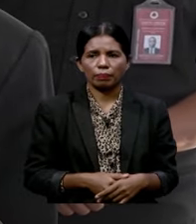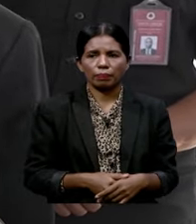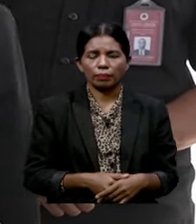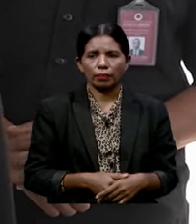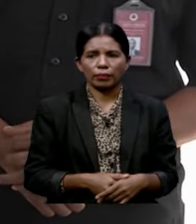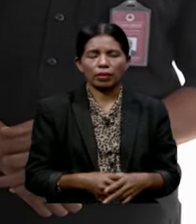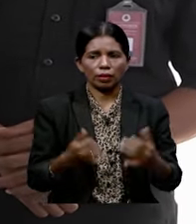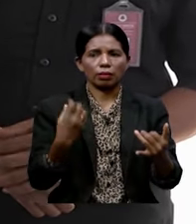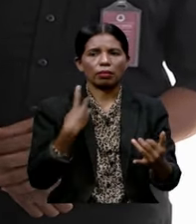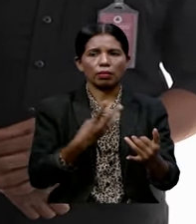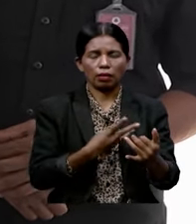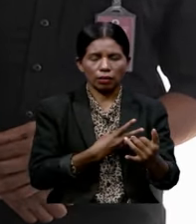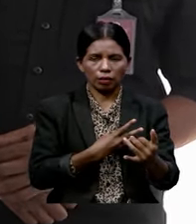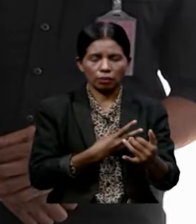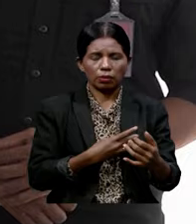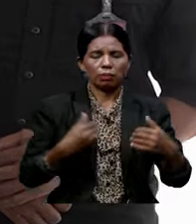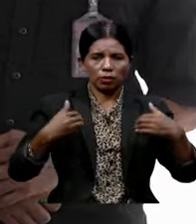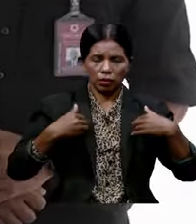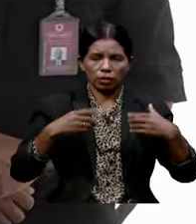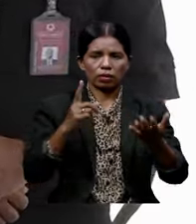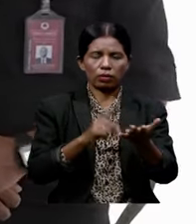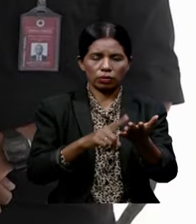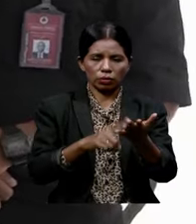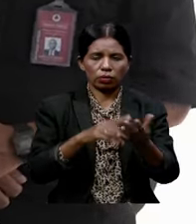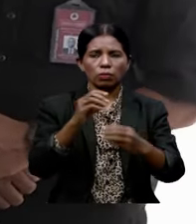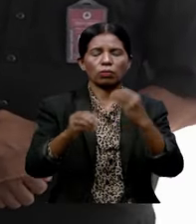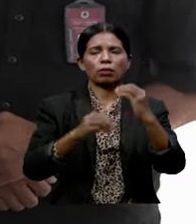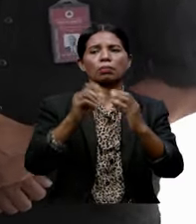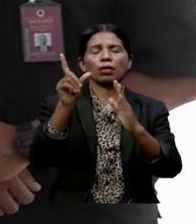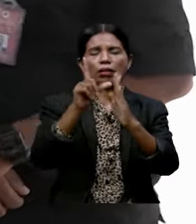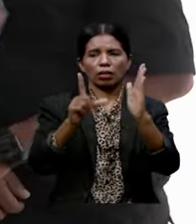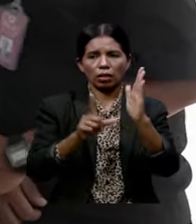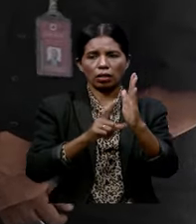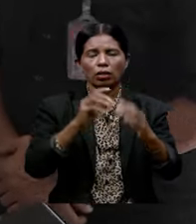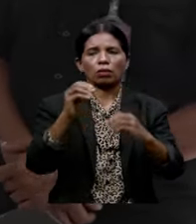Não é marcar a minha discussão, né? Discussão quando vai leis, quando vai